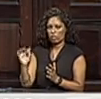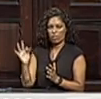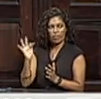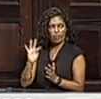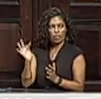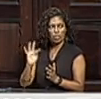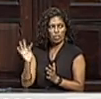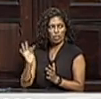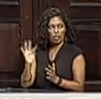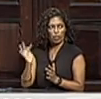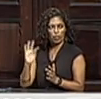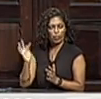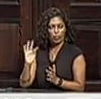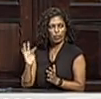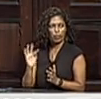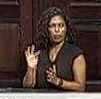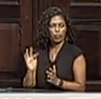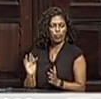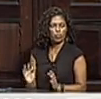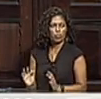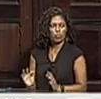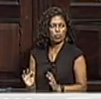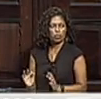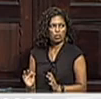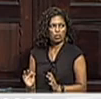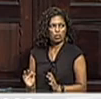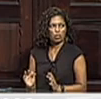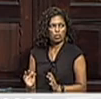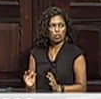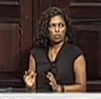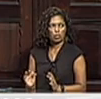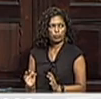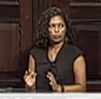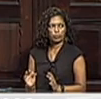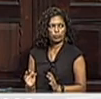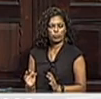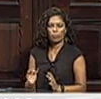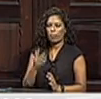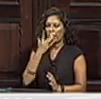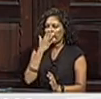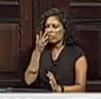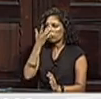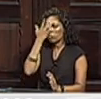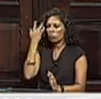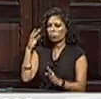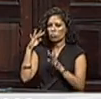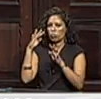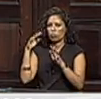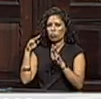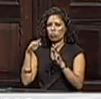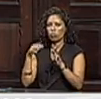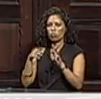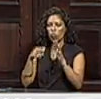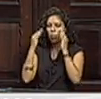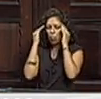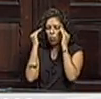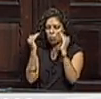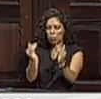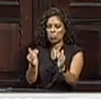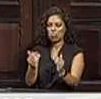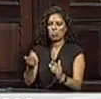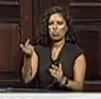convenção ou acordo coletivo, as categorias desorganizadas não têm convenção nem acordo